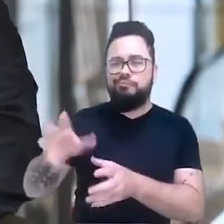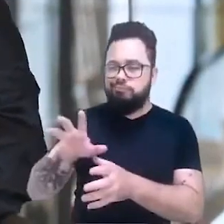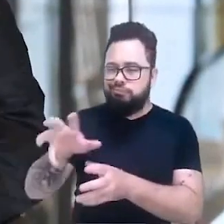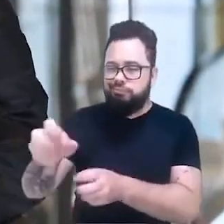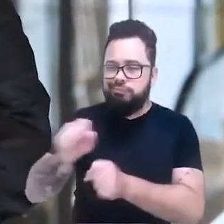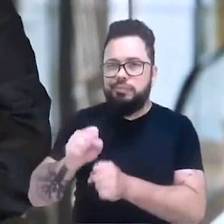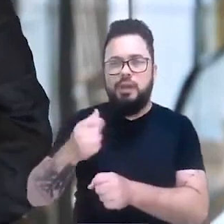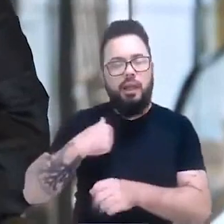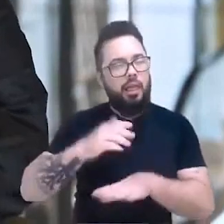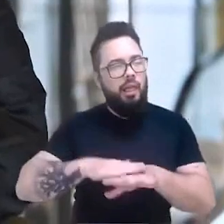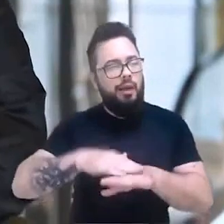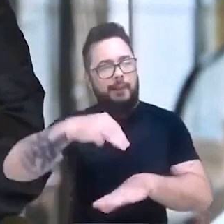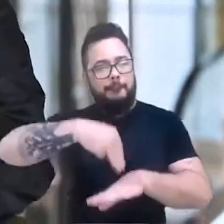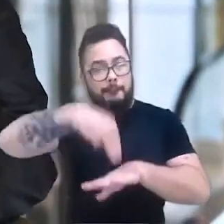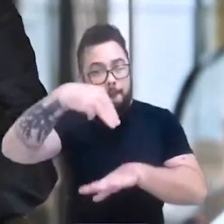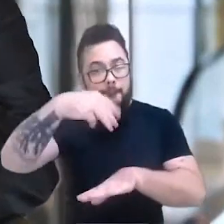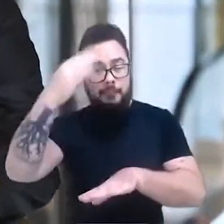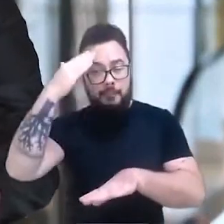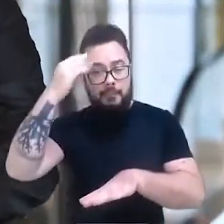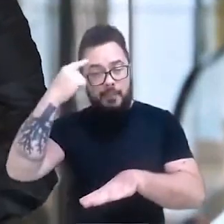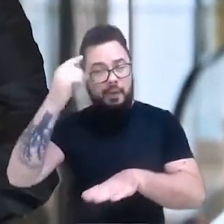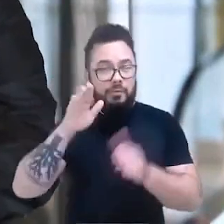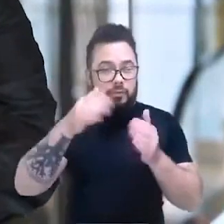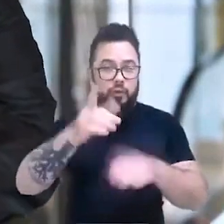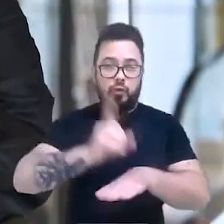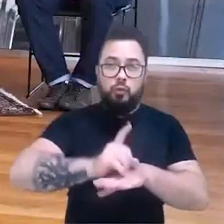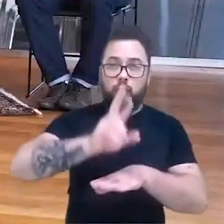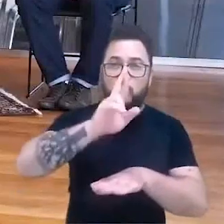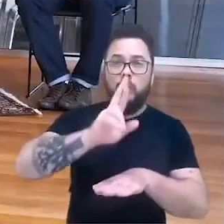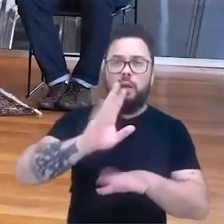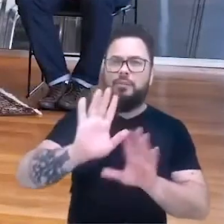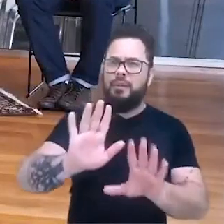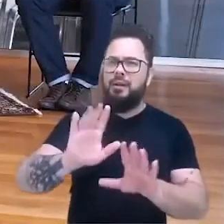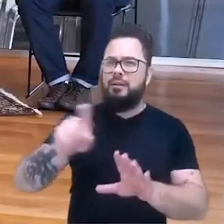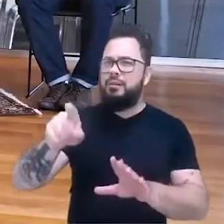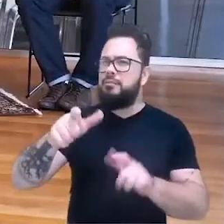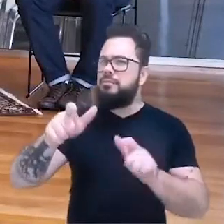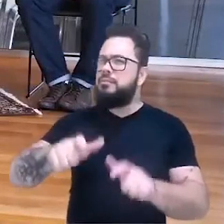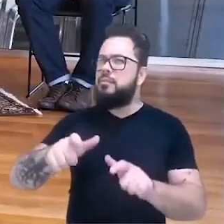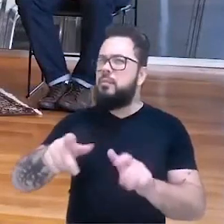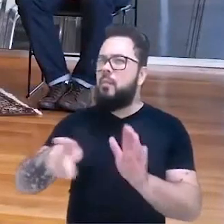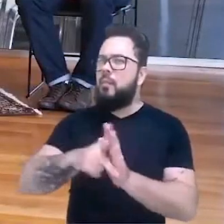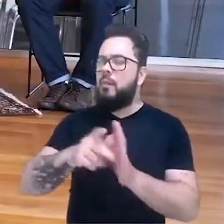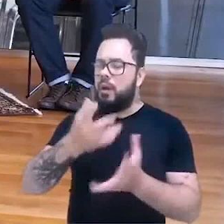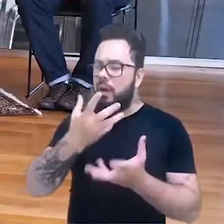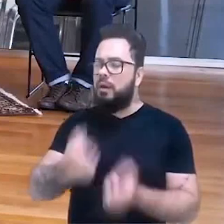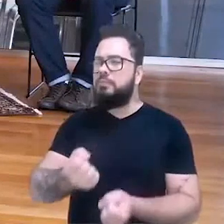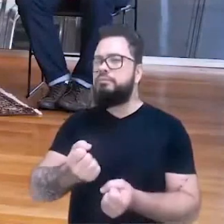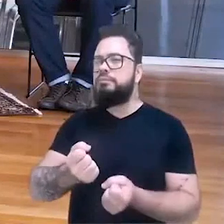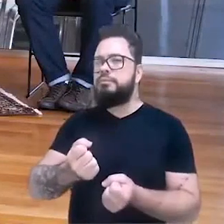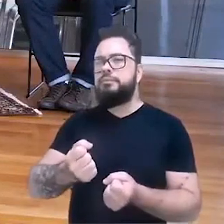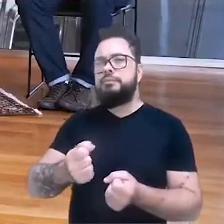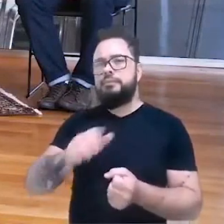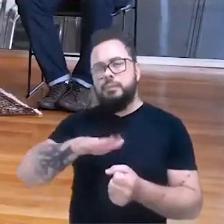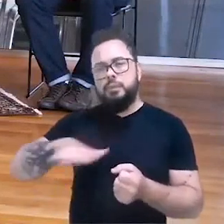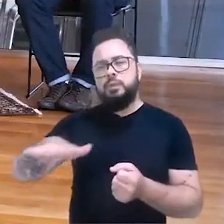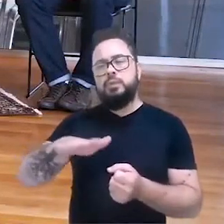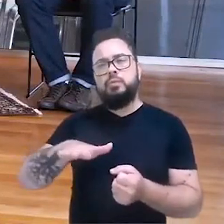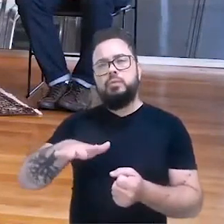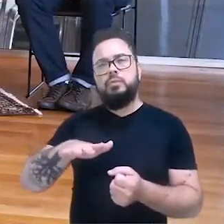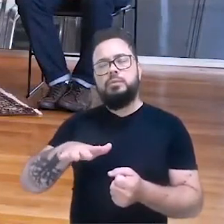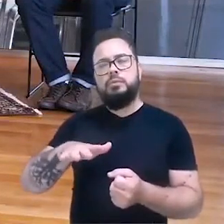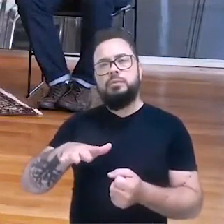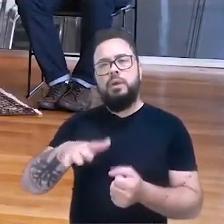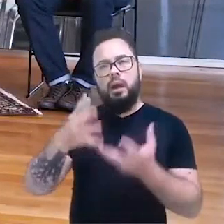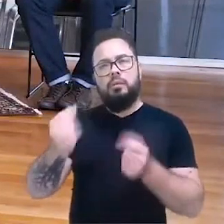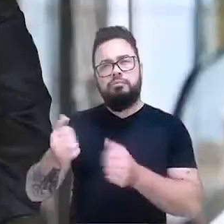coisa, sabe? Então, você conversa com qualquer um. Ah, eu estou fazendo mestrado, mas eu quero fazer doutorado, que eu quero fazer. Mas e o seu lugar, né? Aceitar o seu lugar no